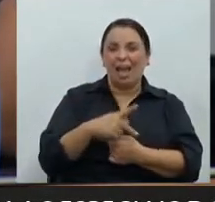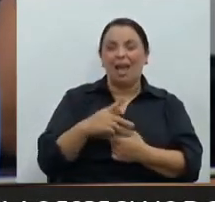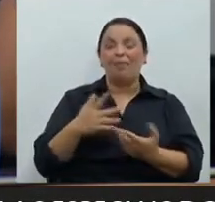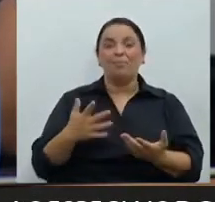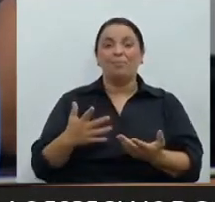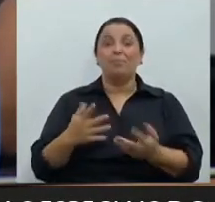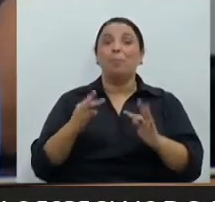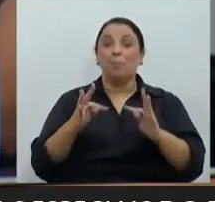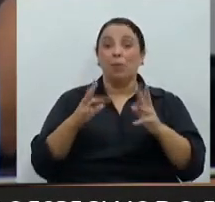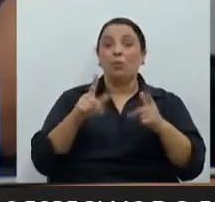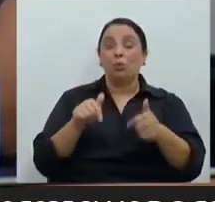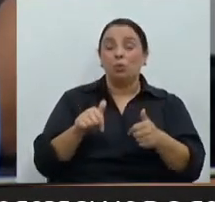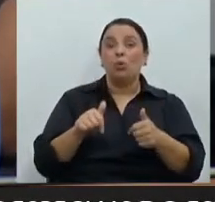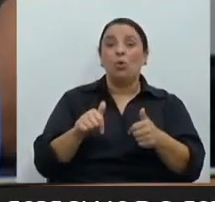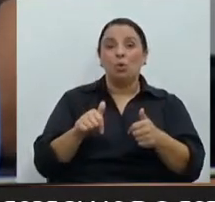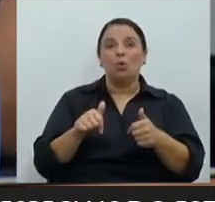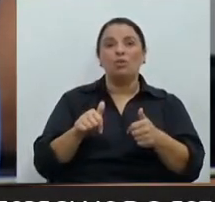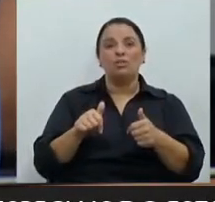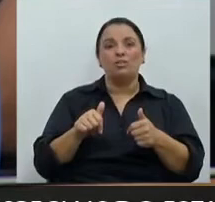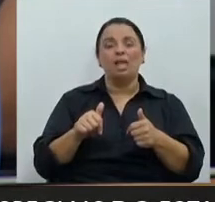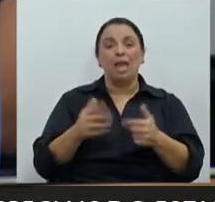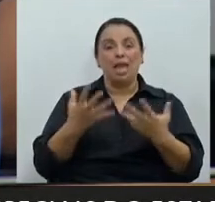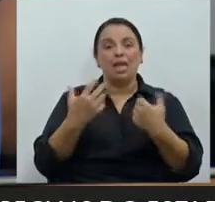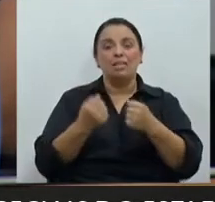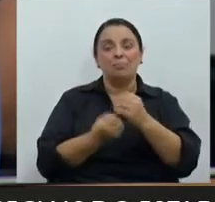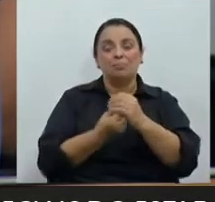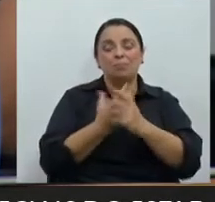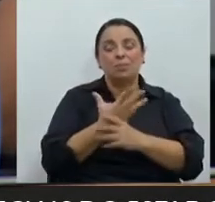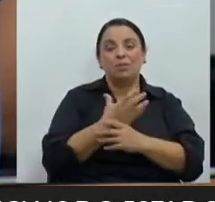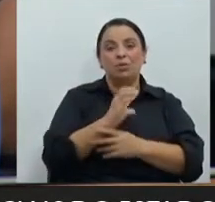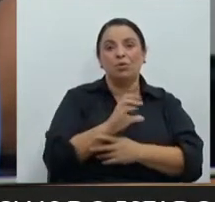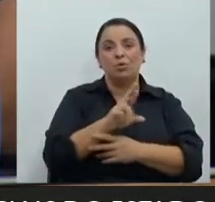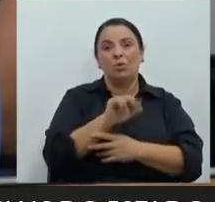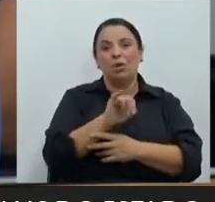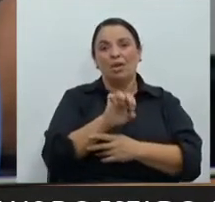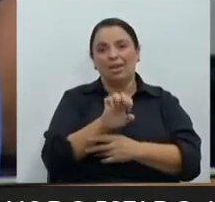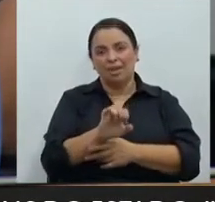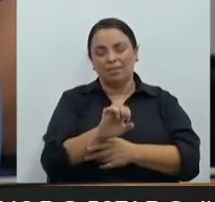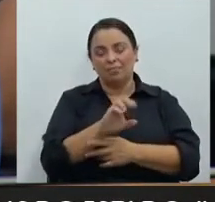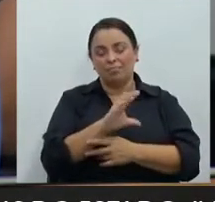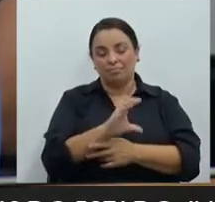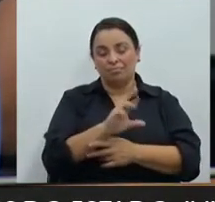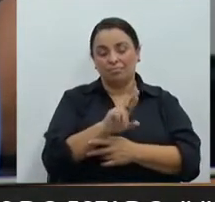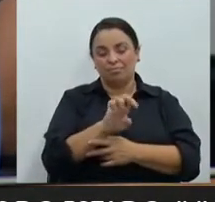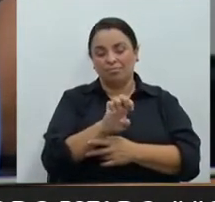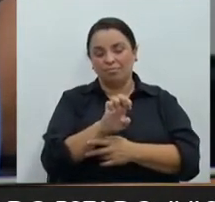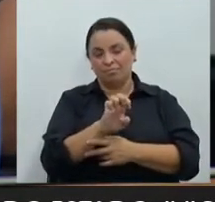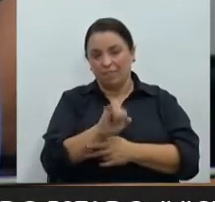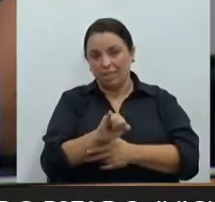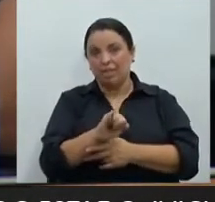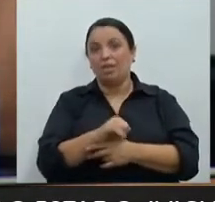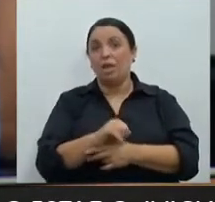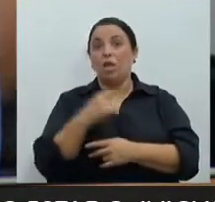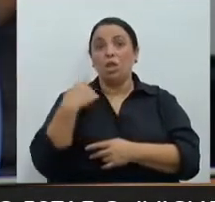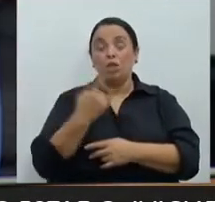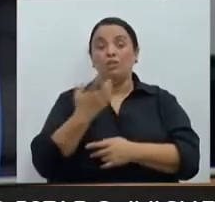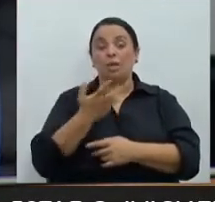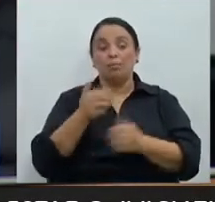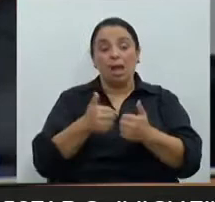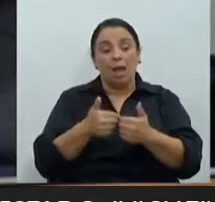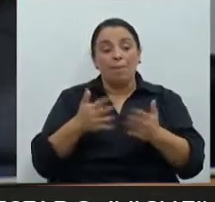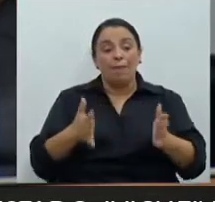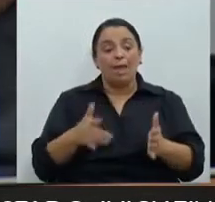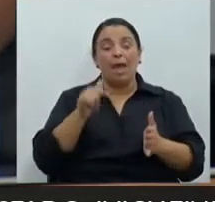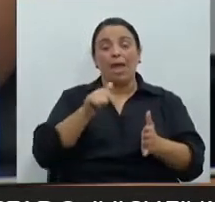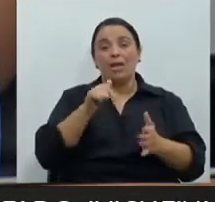implementação de um CREI. Nós queremos ampliar, né, esse atendimento, a melhoria desse trabalho junto